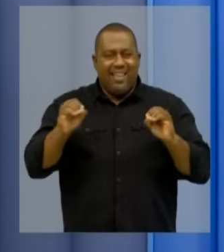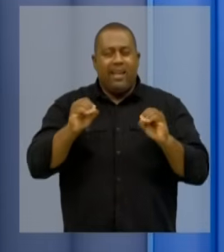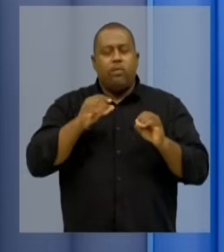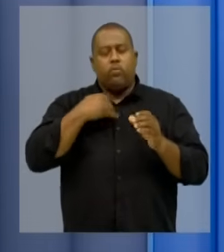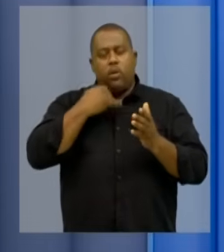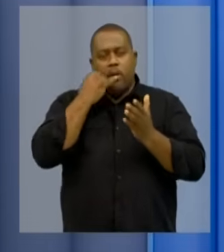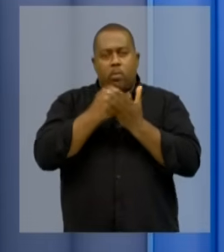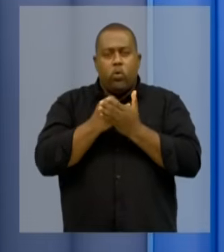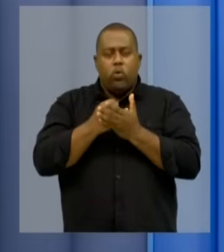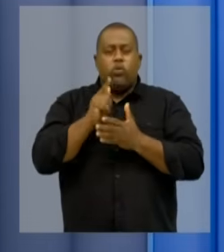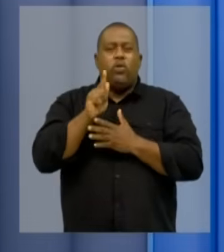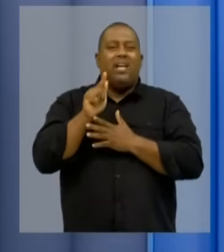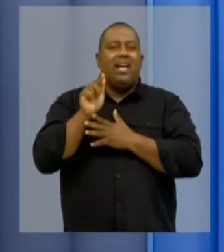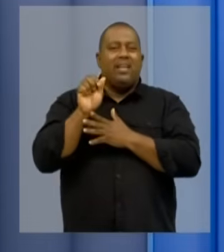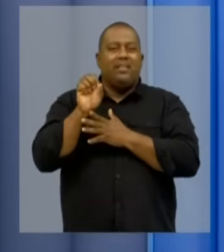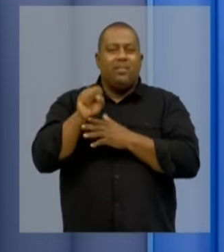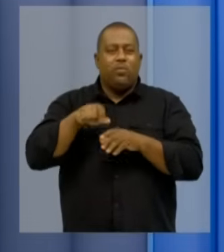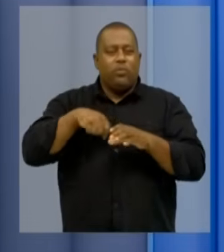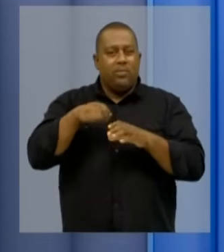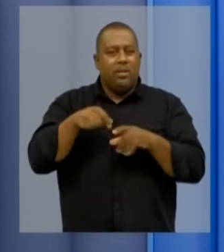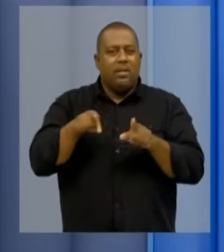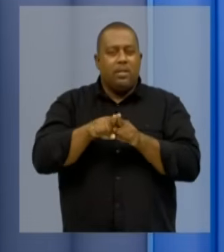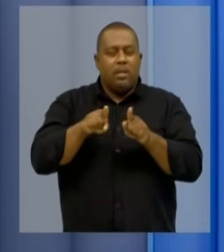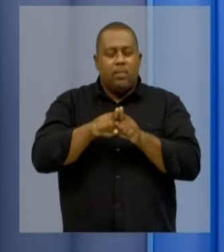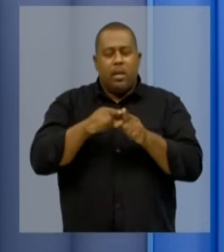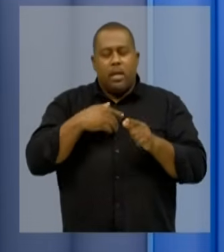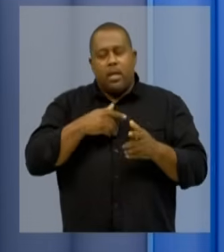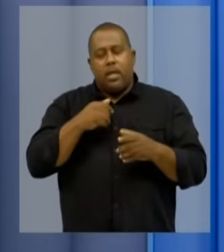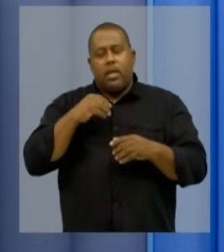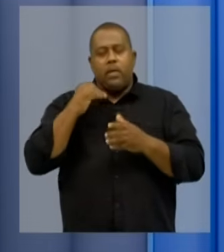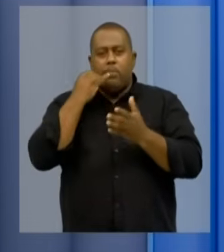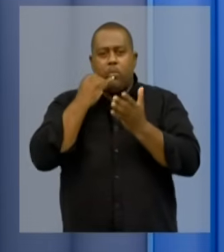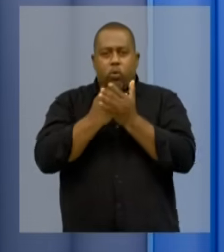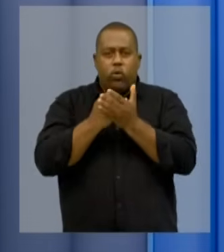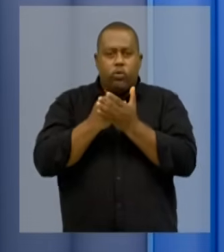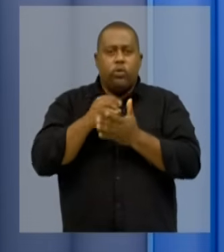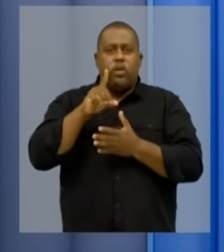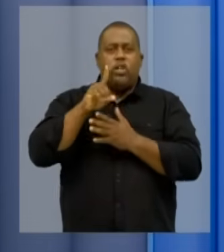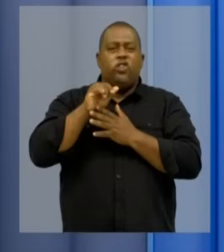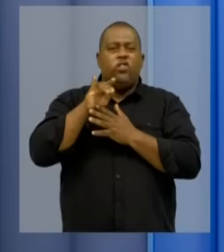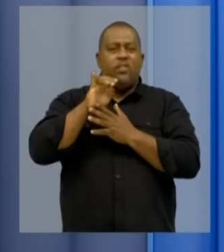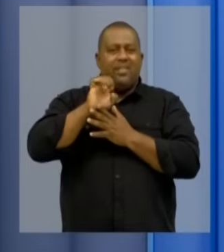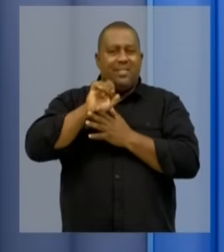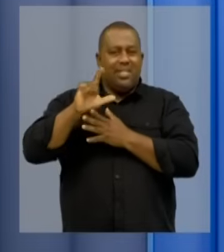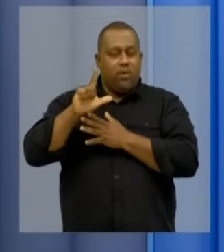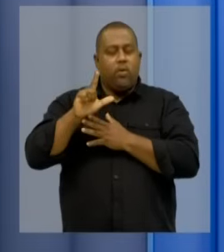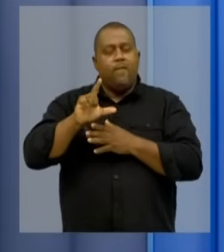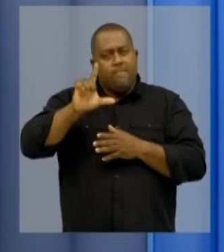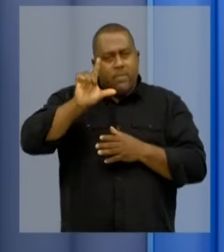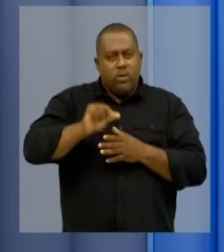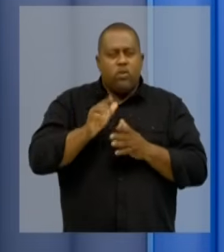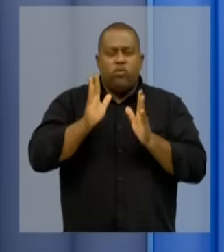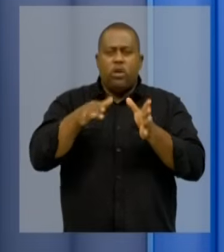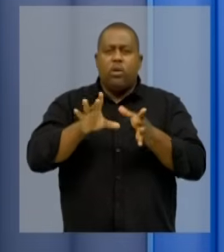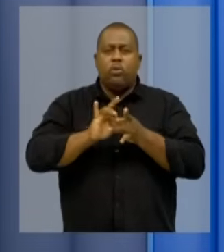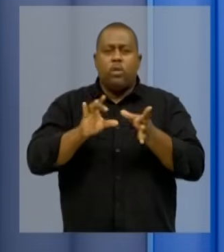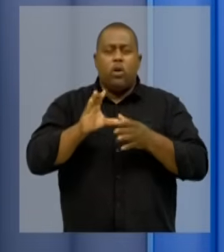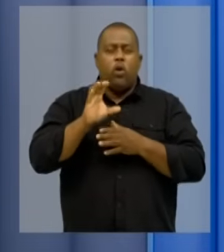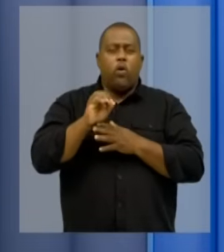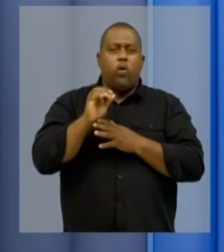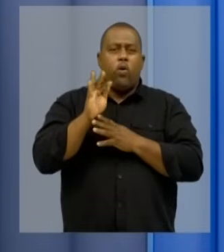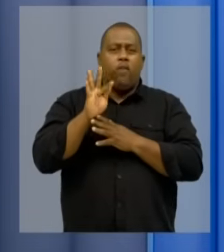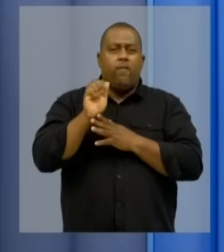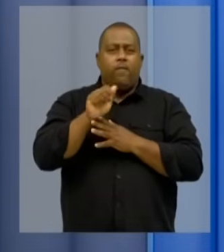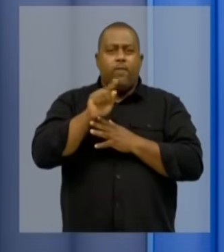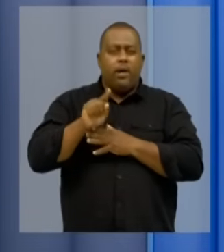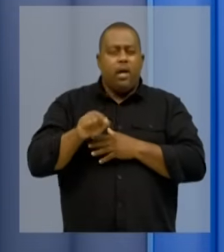baixar em 80% o imposto sobre o óleo diesel, que já está autorizado pelo CONFAZ. Então, são essas coisas que